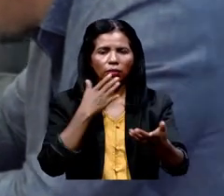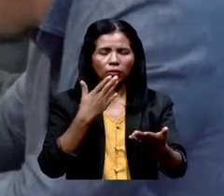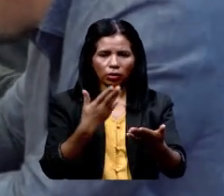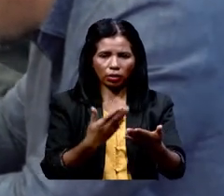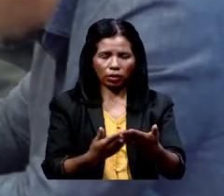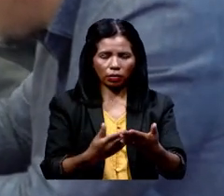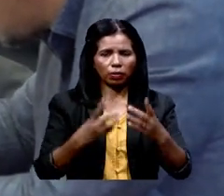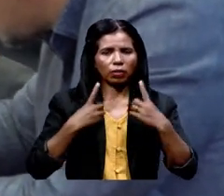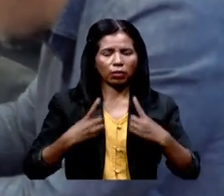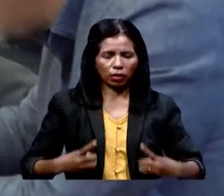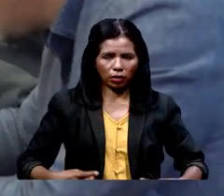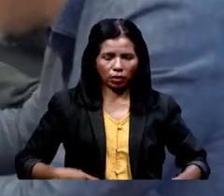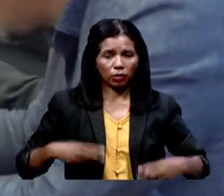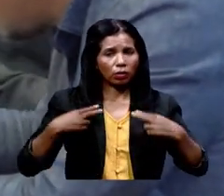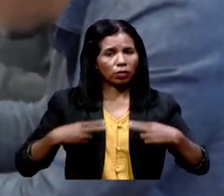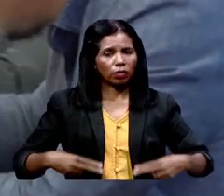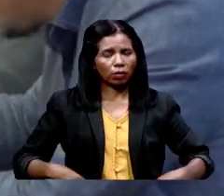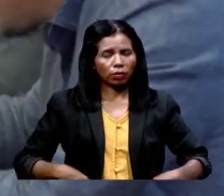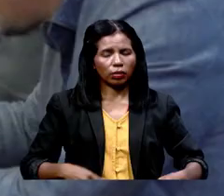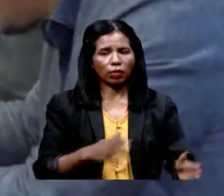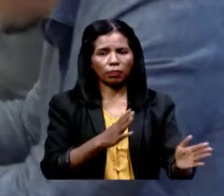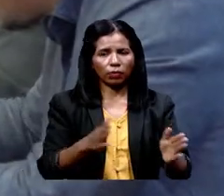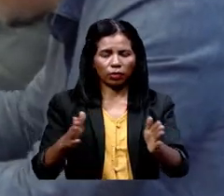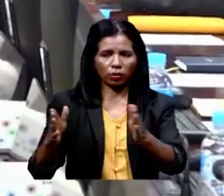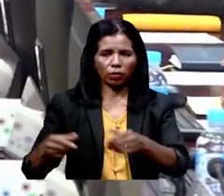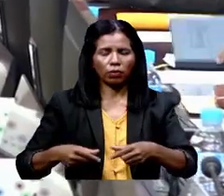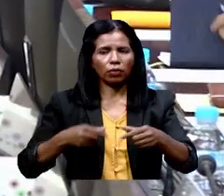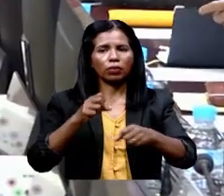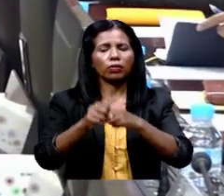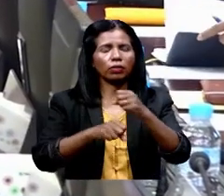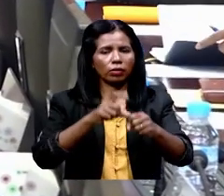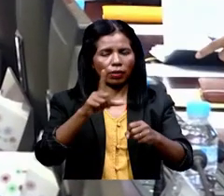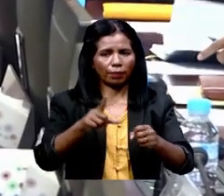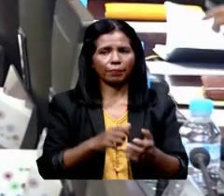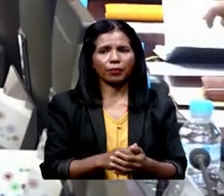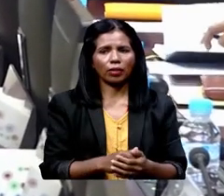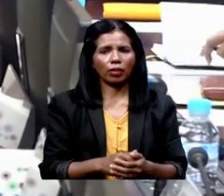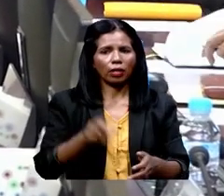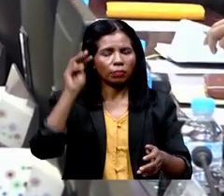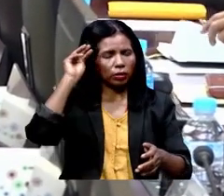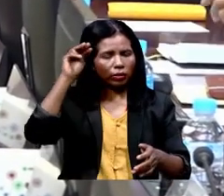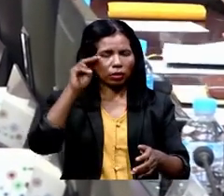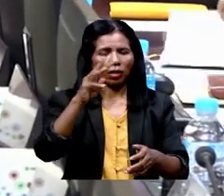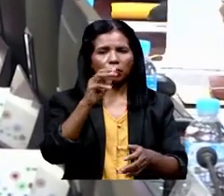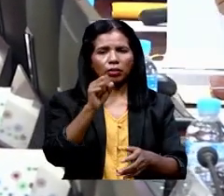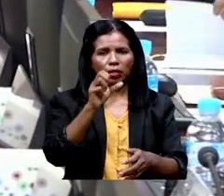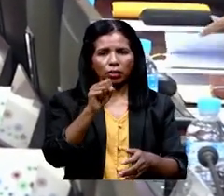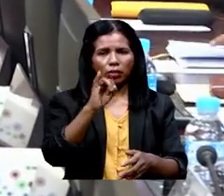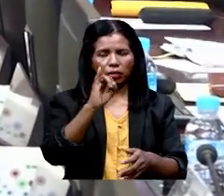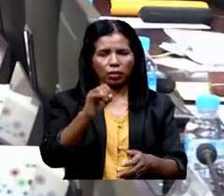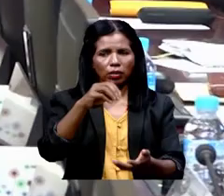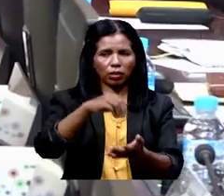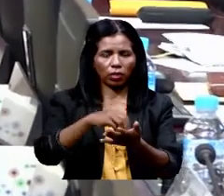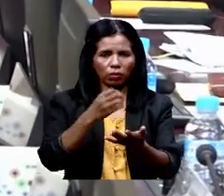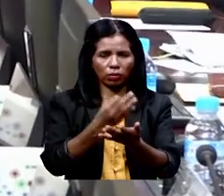ba dignidade humana durante processo reintegração social. Iniciativa Ministério Solidariedade Social no Inclusão adquiria